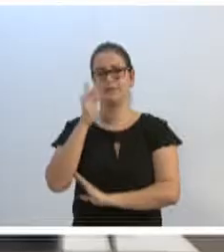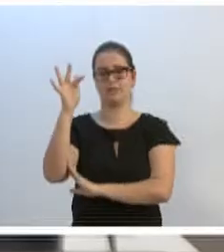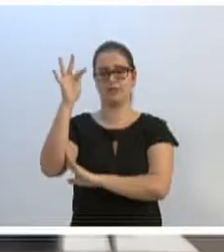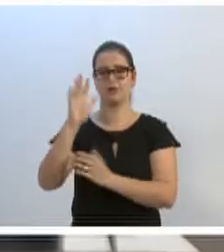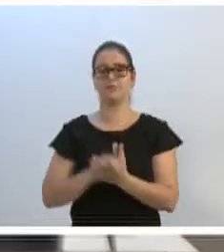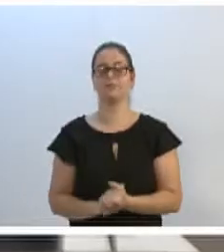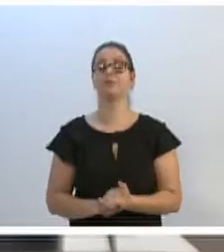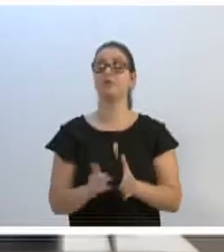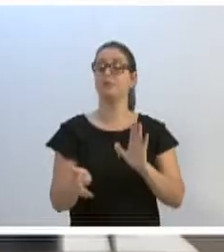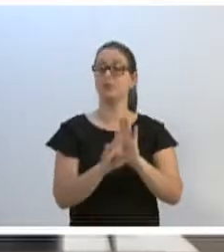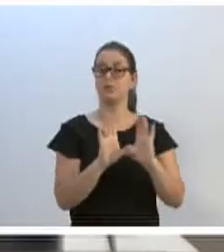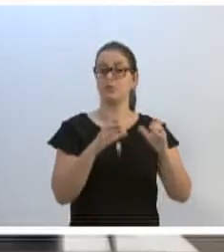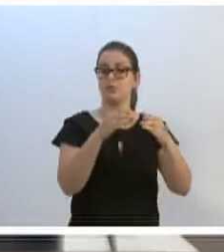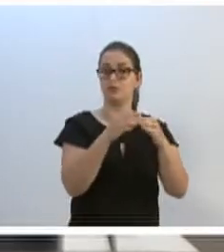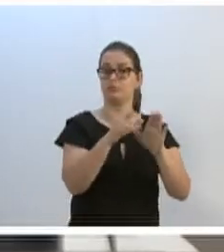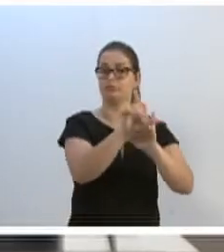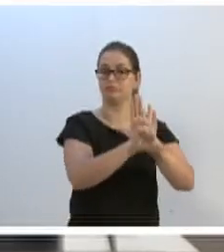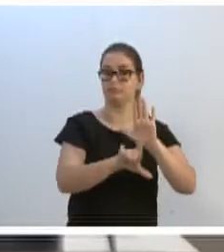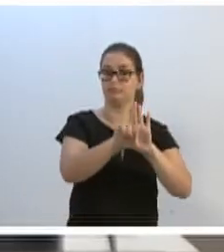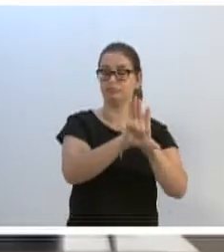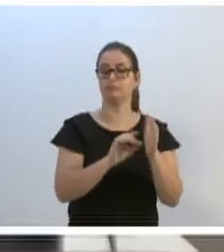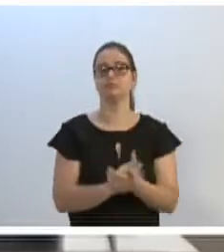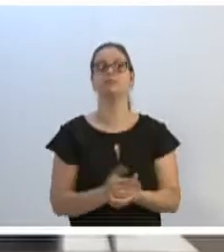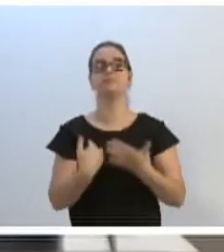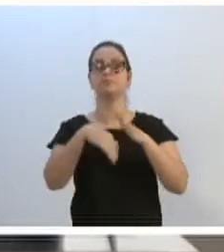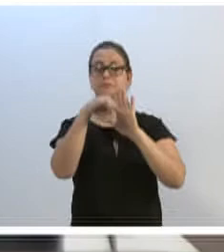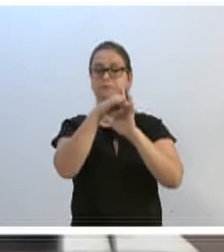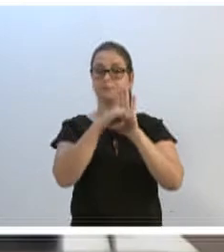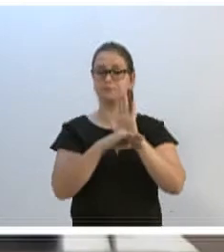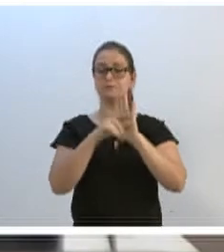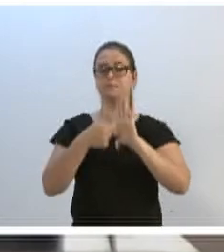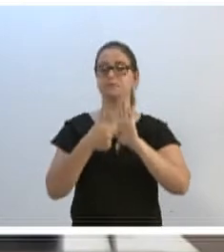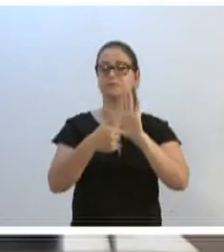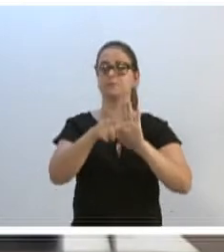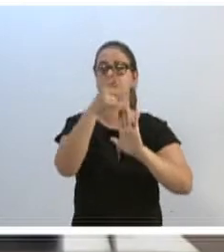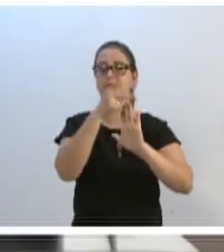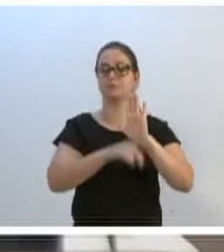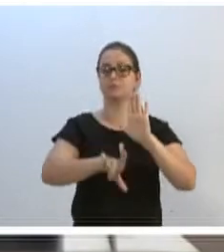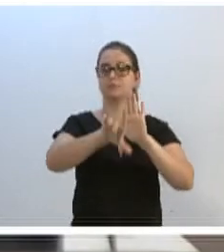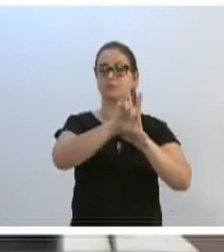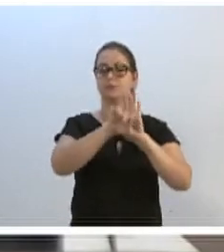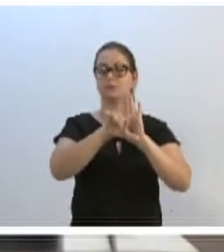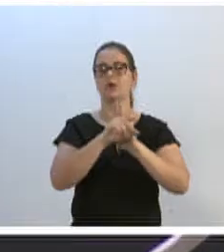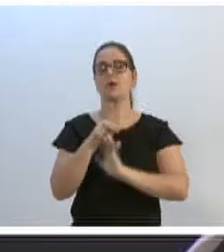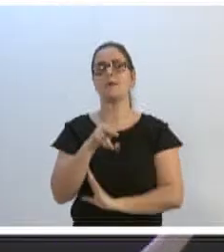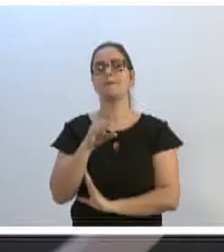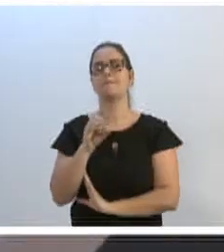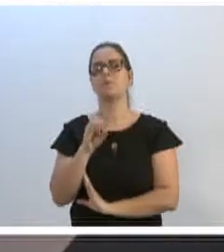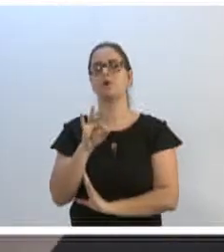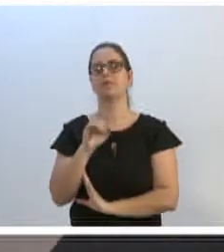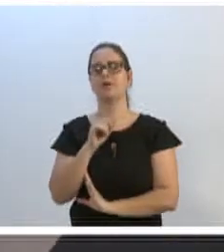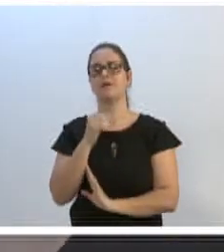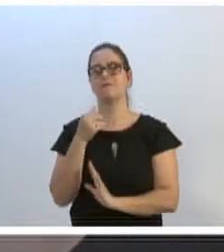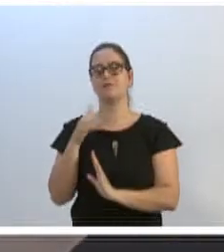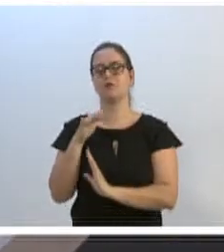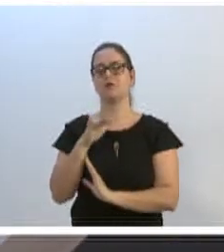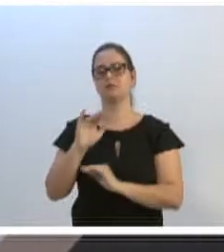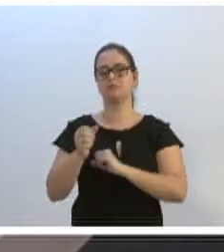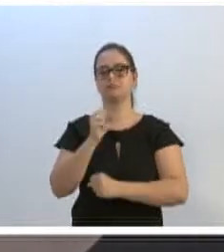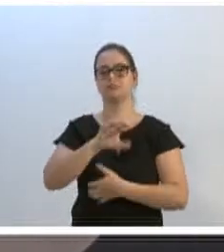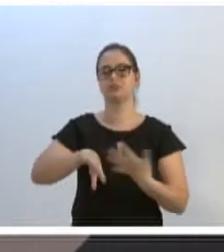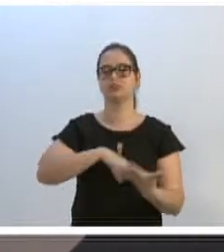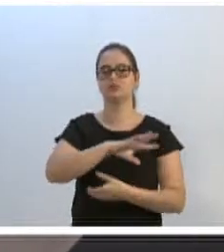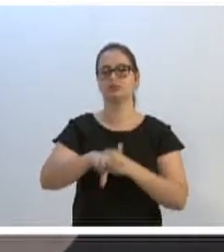A diretoria legislativa. Pela ordem, presidente, quero apresentar o projeto de lei que institui a campanha Bota Fora Sustentável. Também dispõe